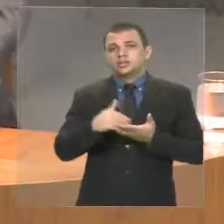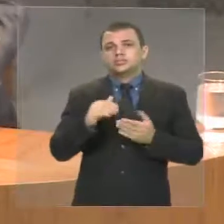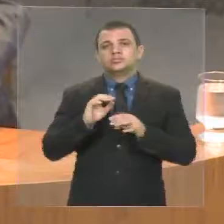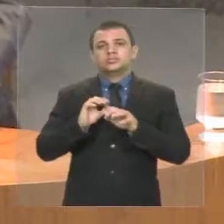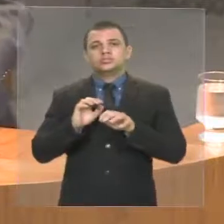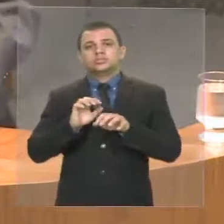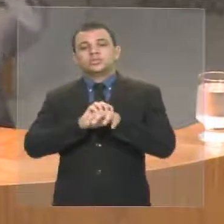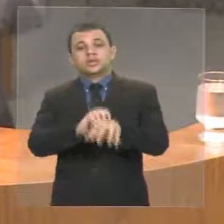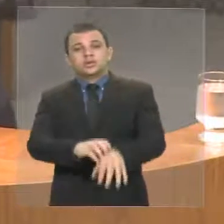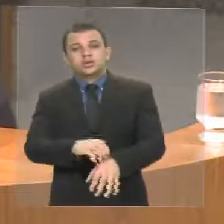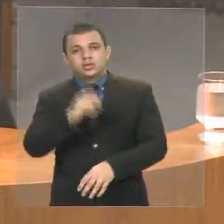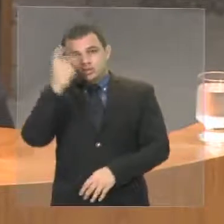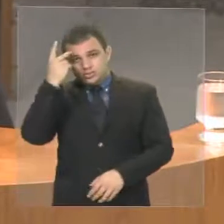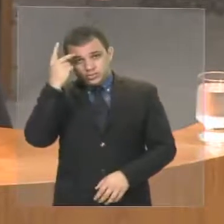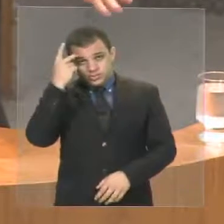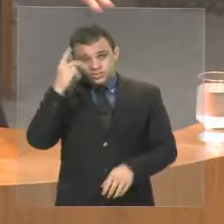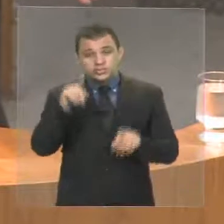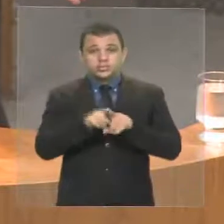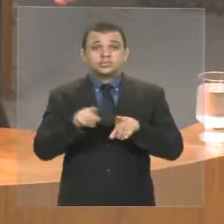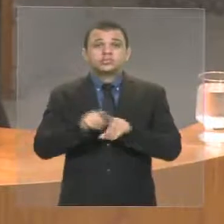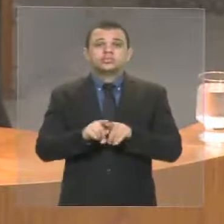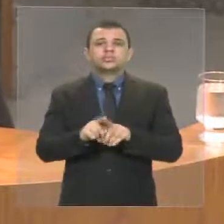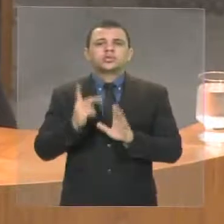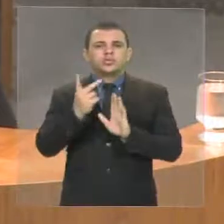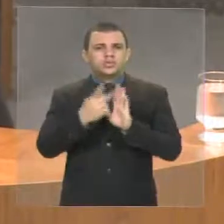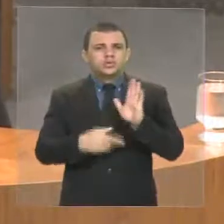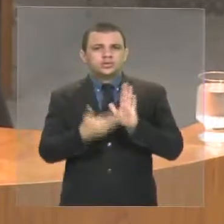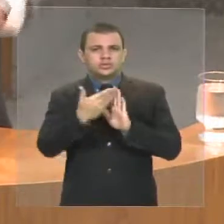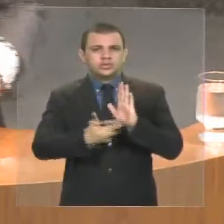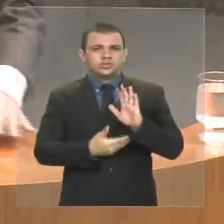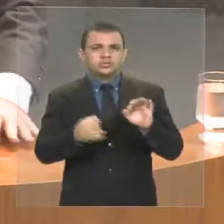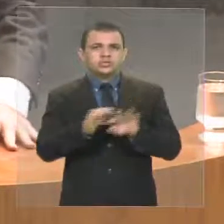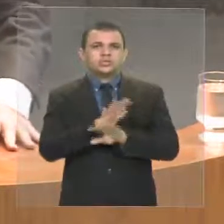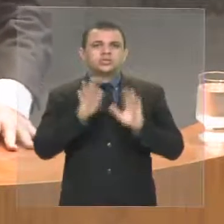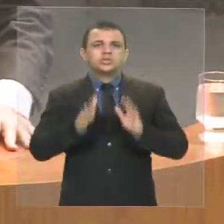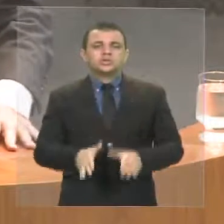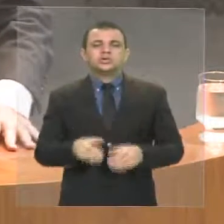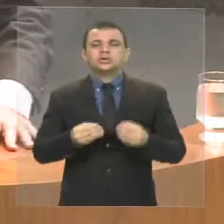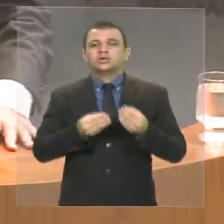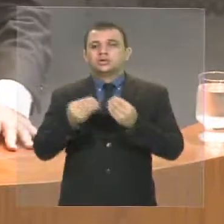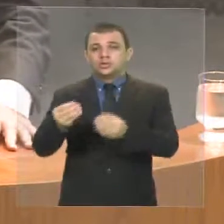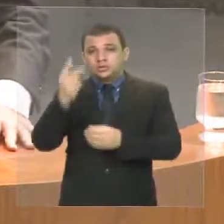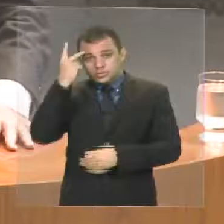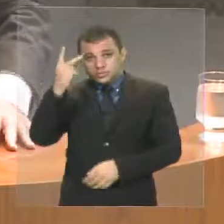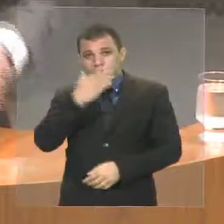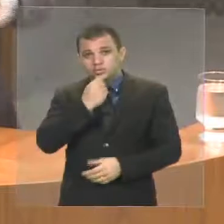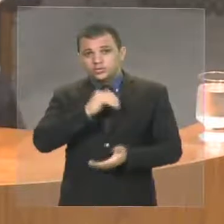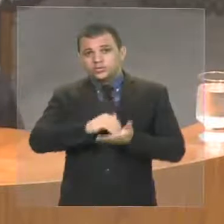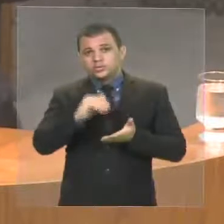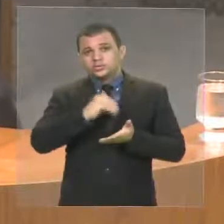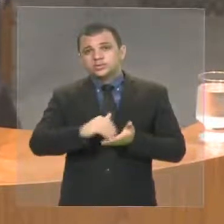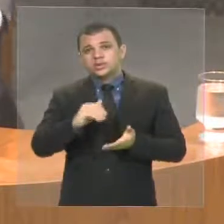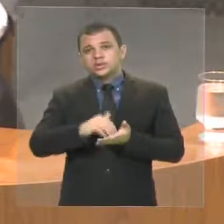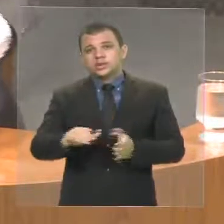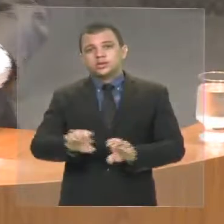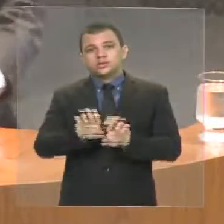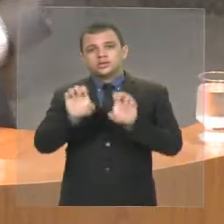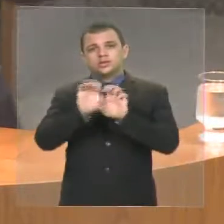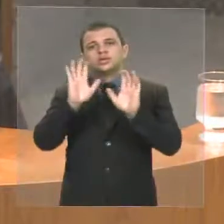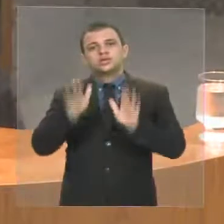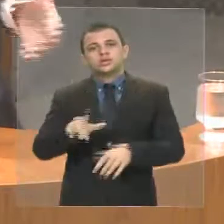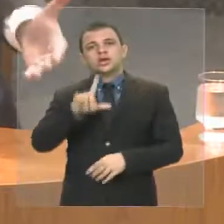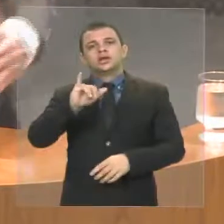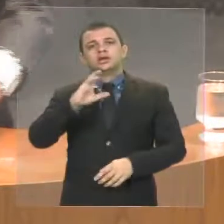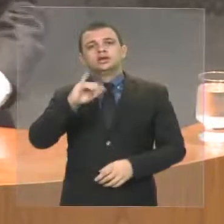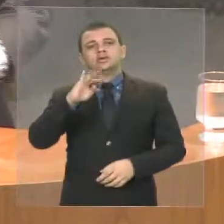concebido um projeto onde já foi, inclusive, licitado pelo então secretário de Infraestrutura, Luiz Fernando, foi licitado grande parte desse projeto